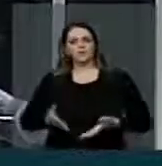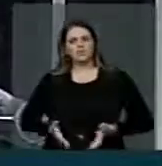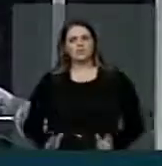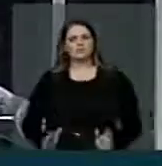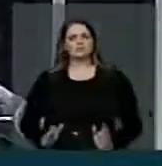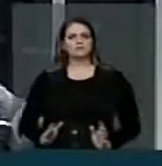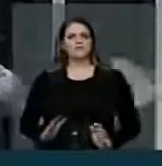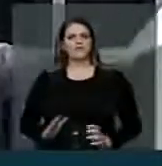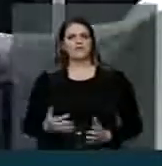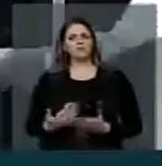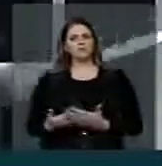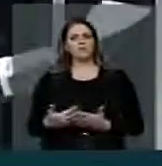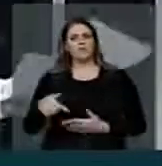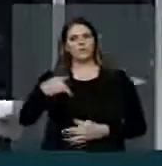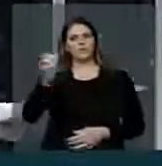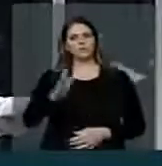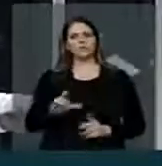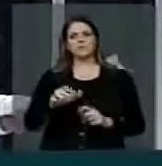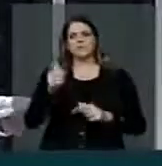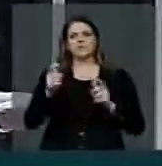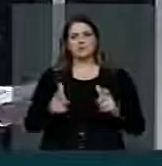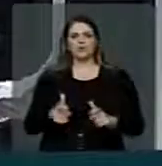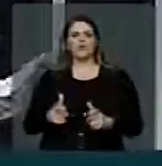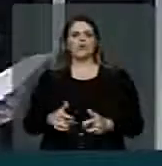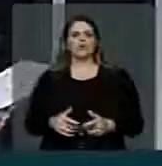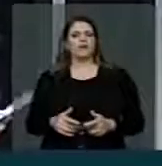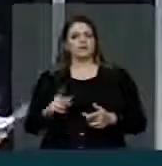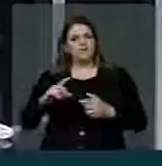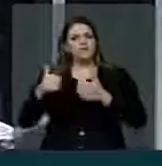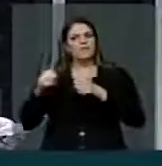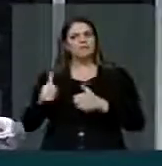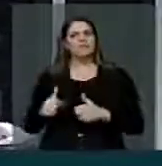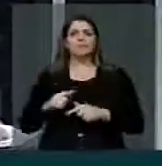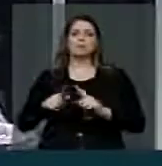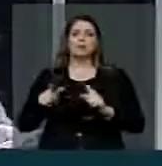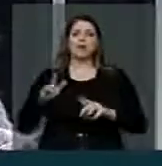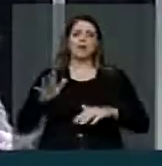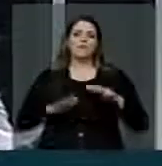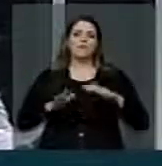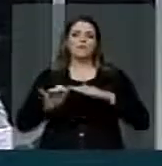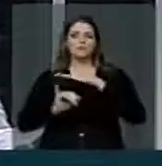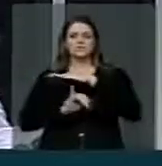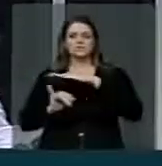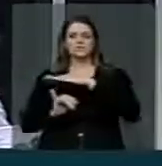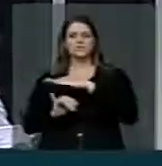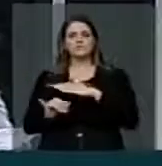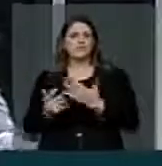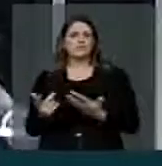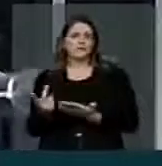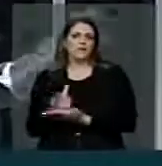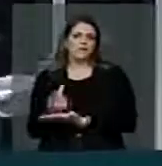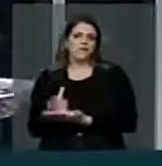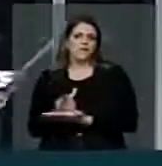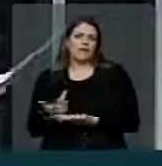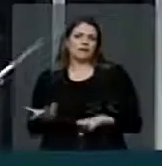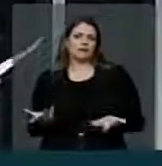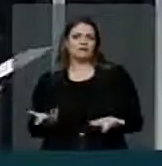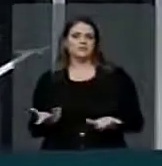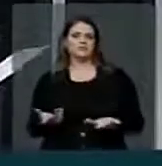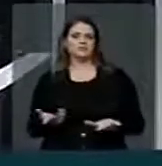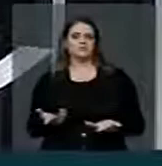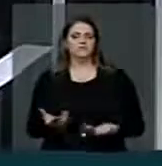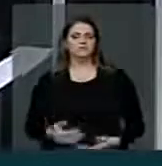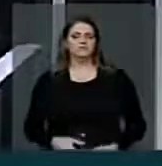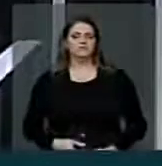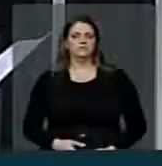estudaram. E as consultas foram feitas, mas às vezes as instituições também erram. E com base exatamente